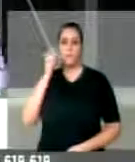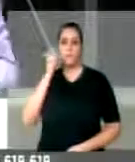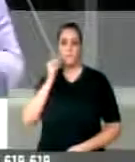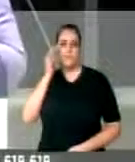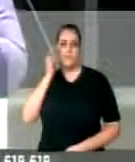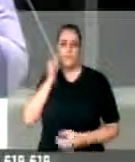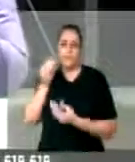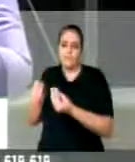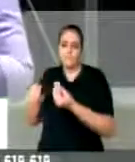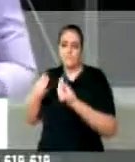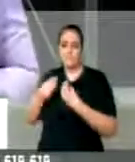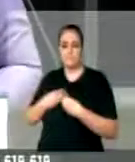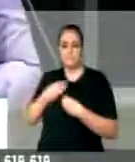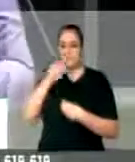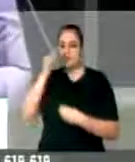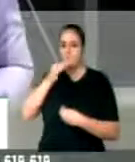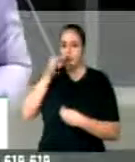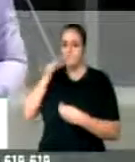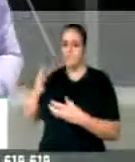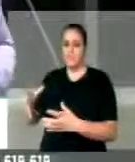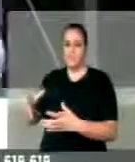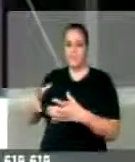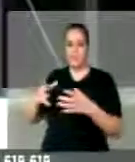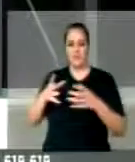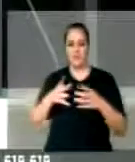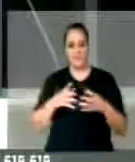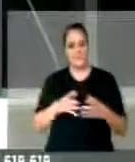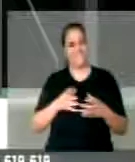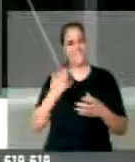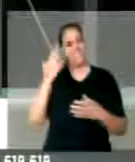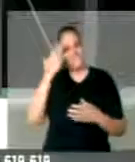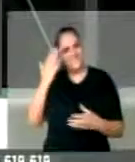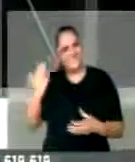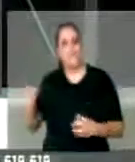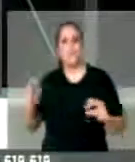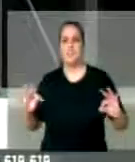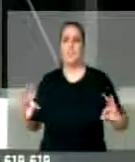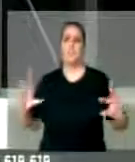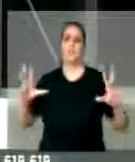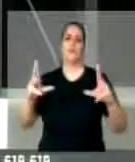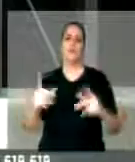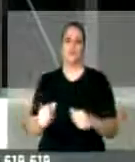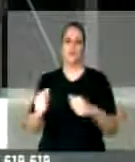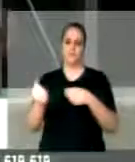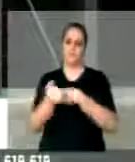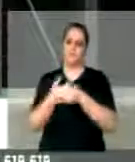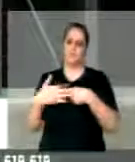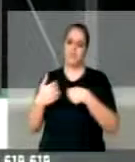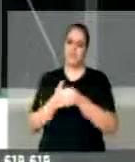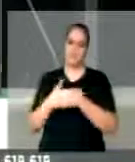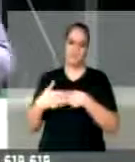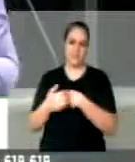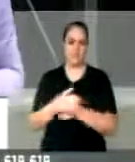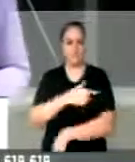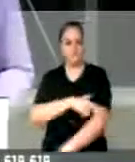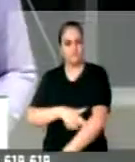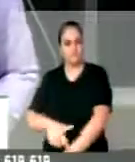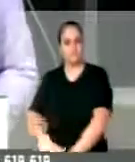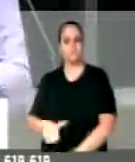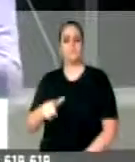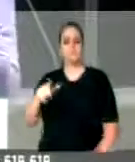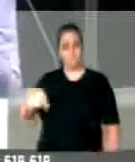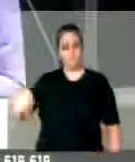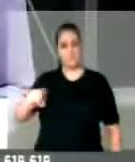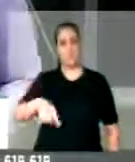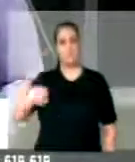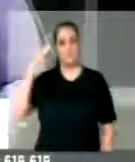certeza que a maioria deles que manifestaram-se assim, carinhosamente, sabem que